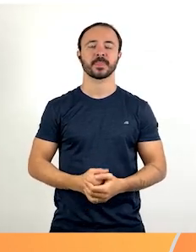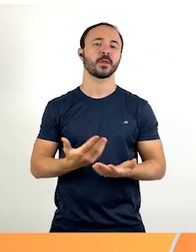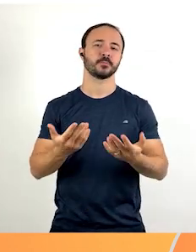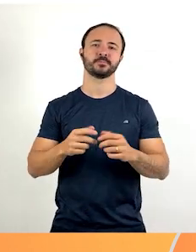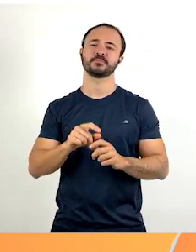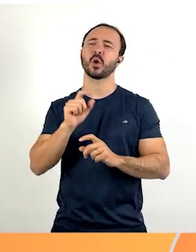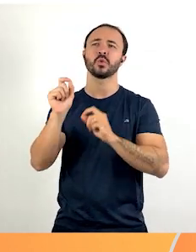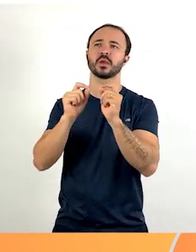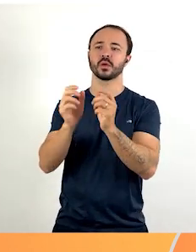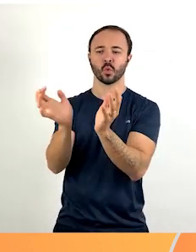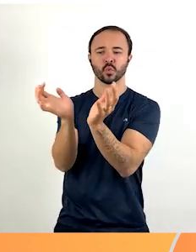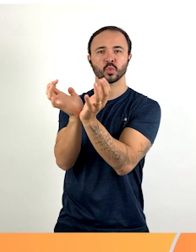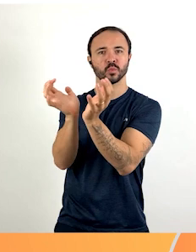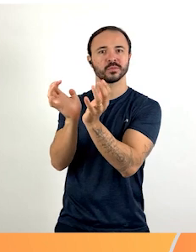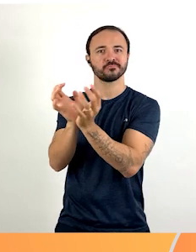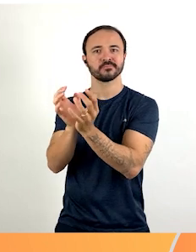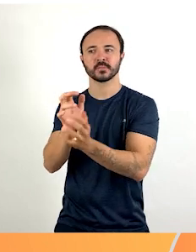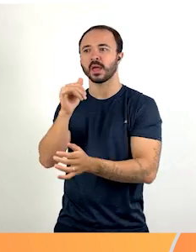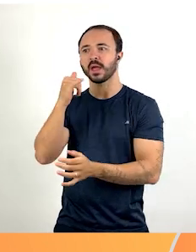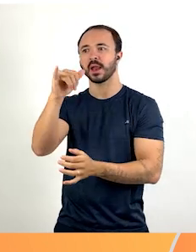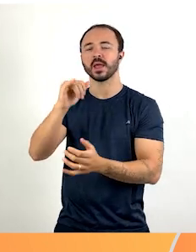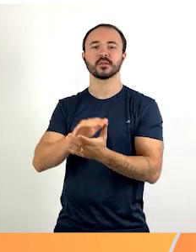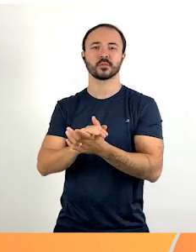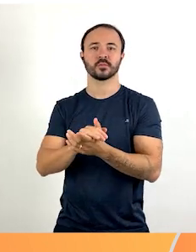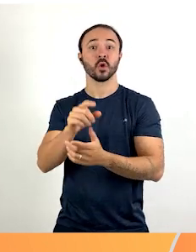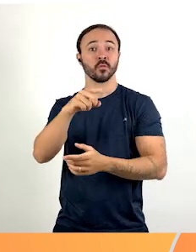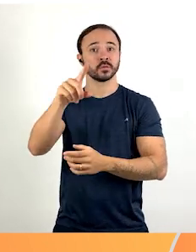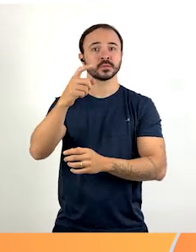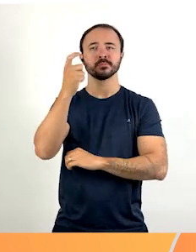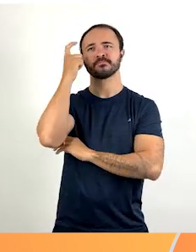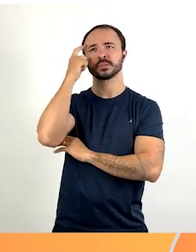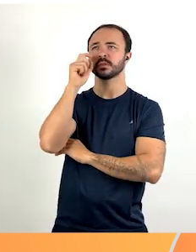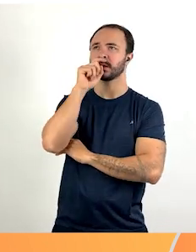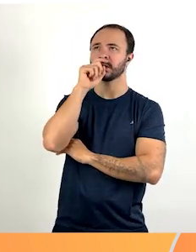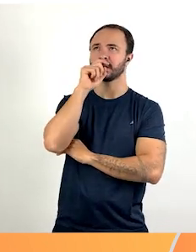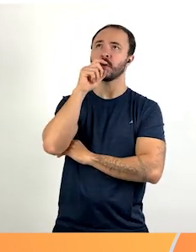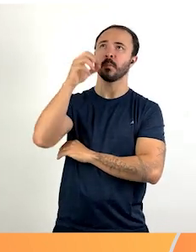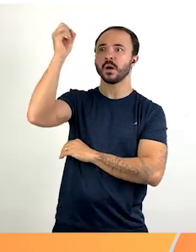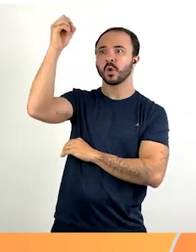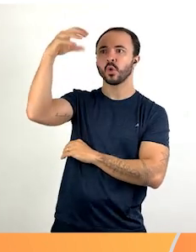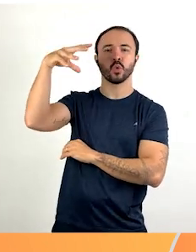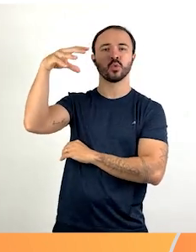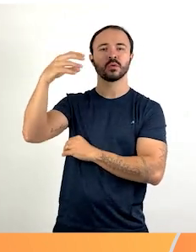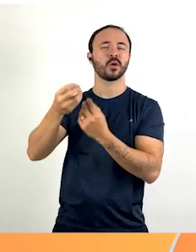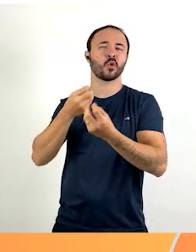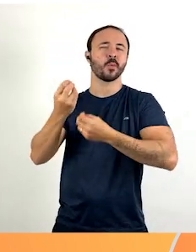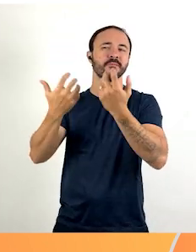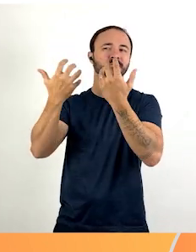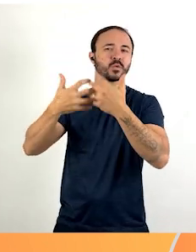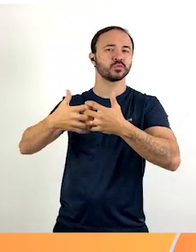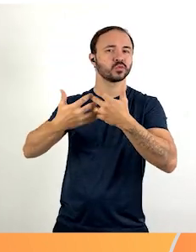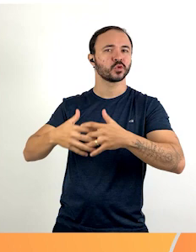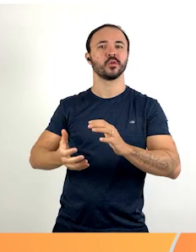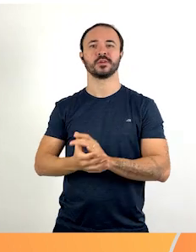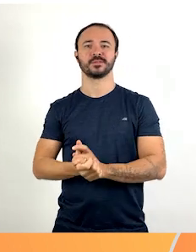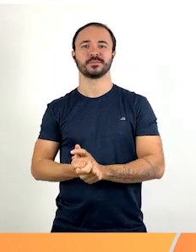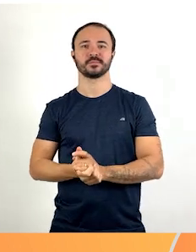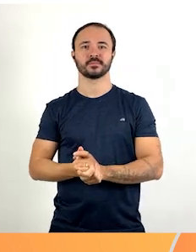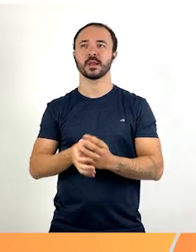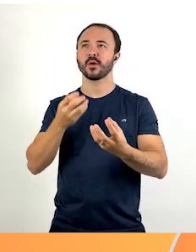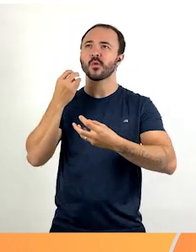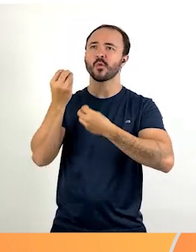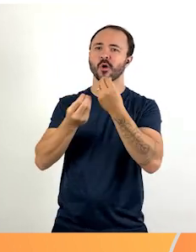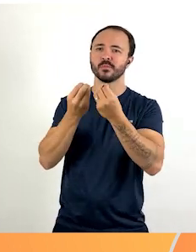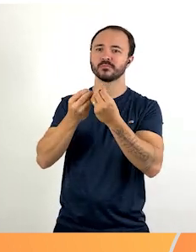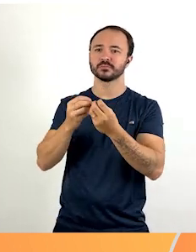O que é um circuito elétrico? Quando você pensa que uma lâmpada está funcionando, o que está acontecendo naquele sistema? Como que